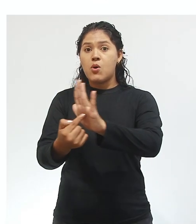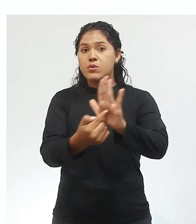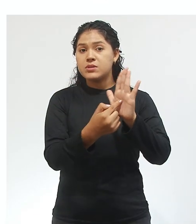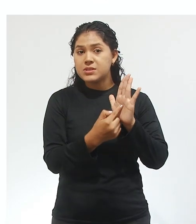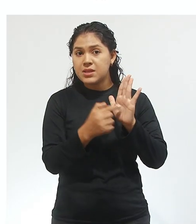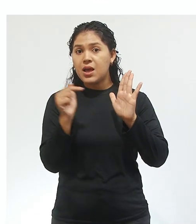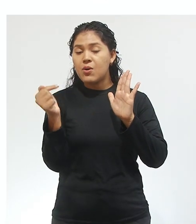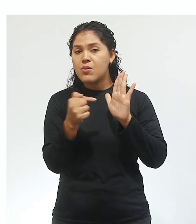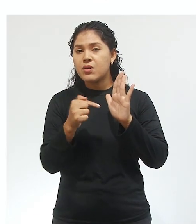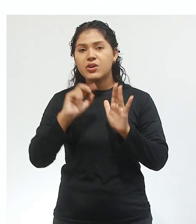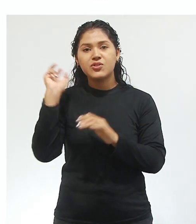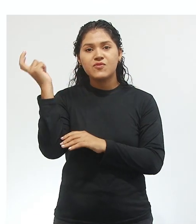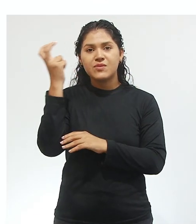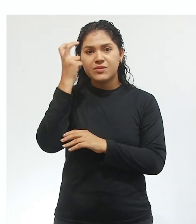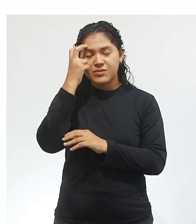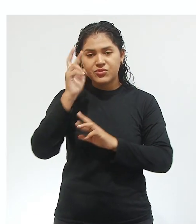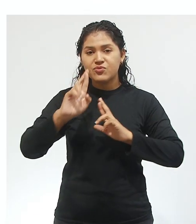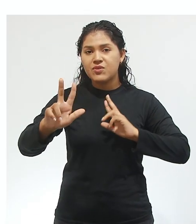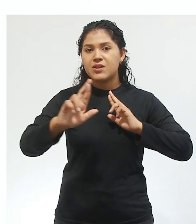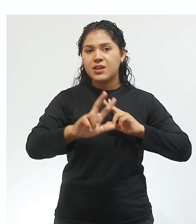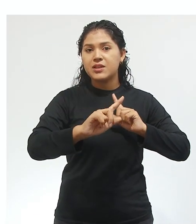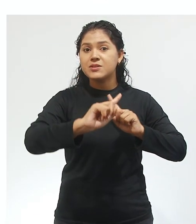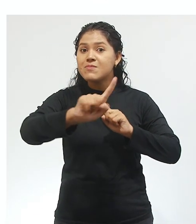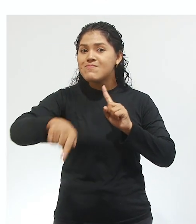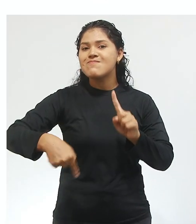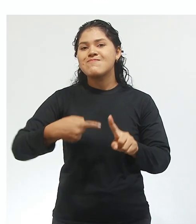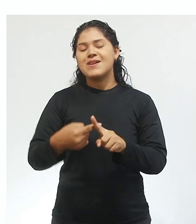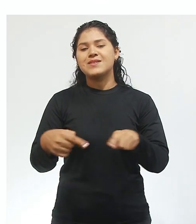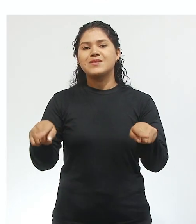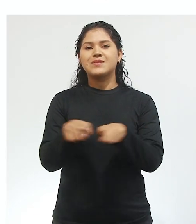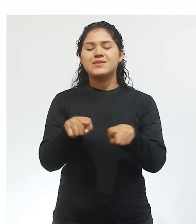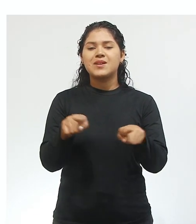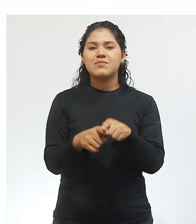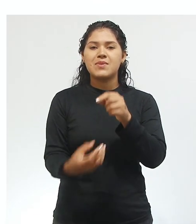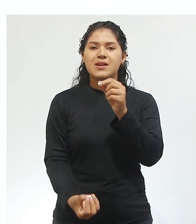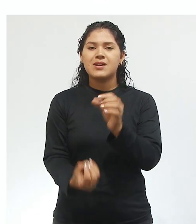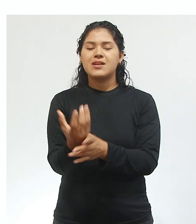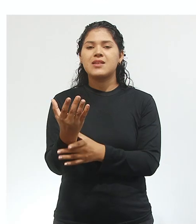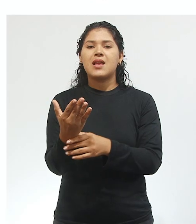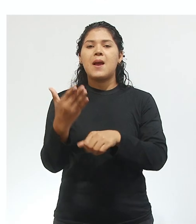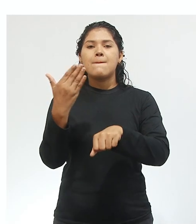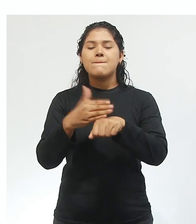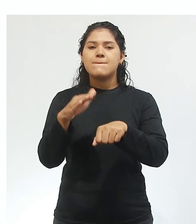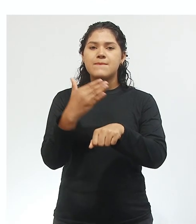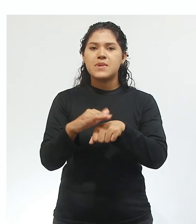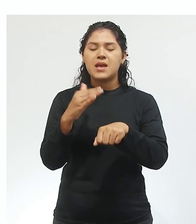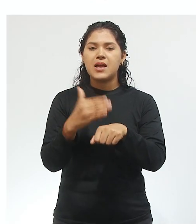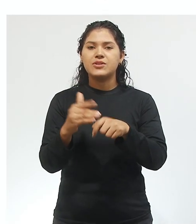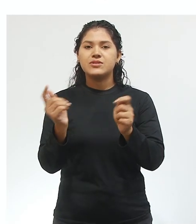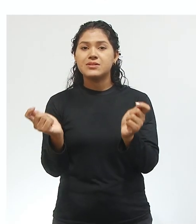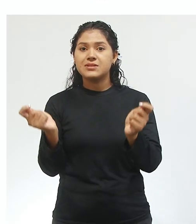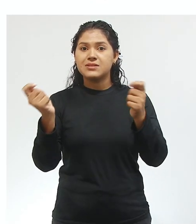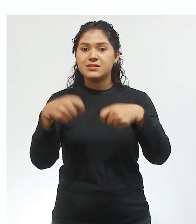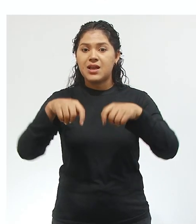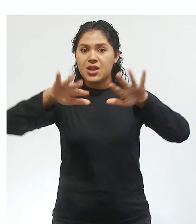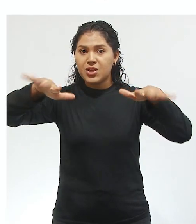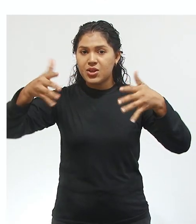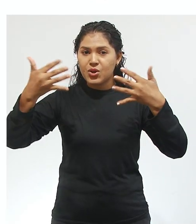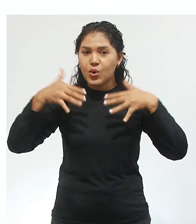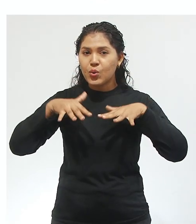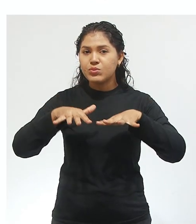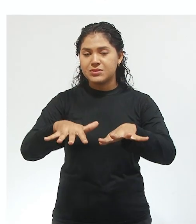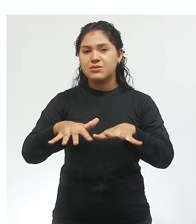mas também desenvolver ações específicas voltadas para a incorporação